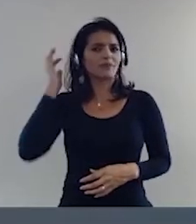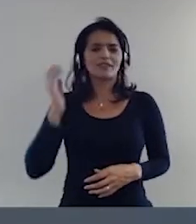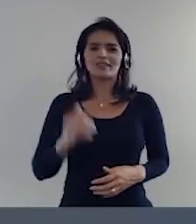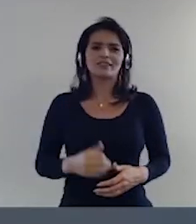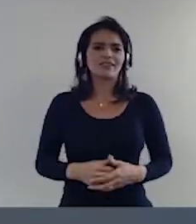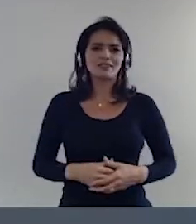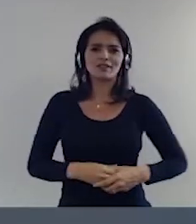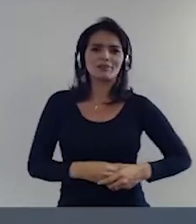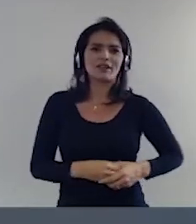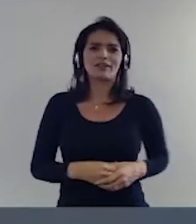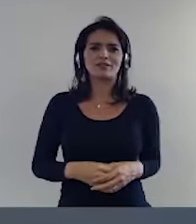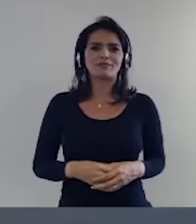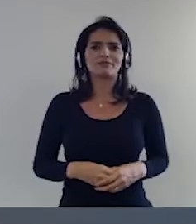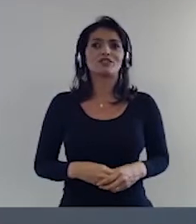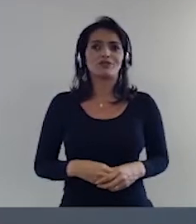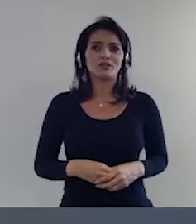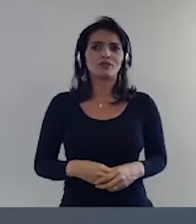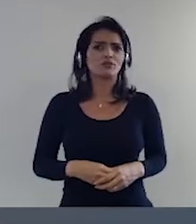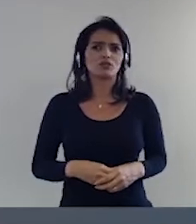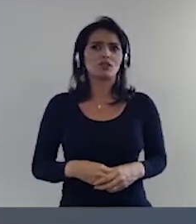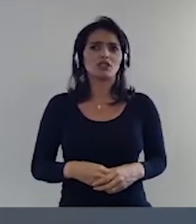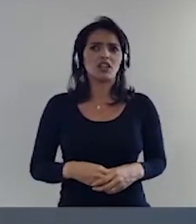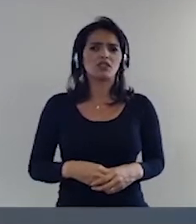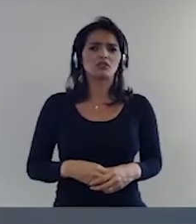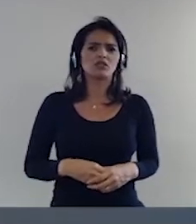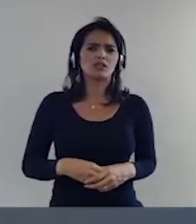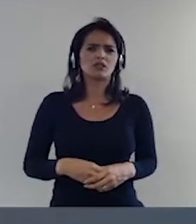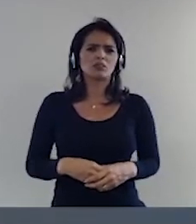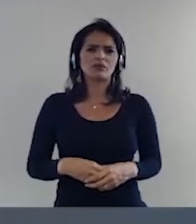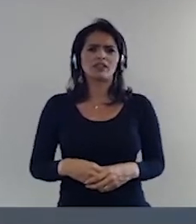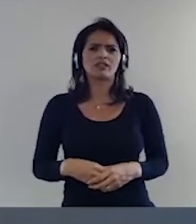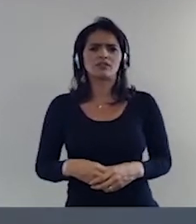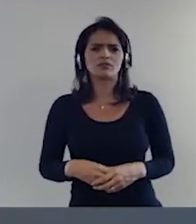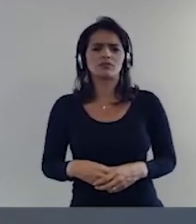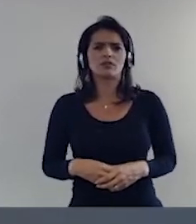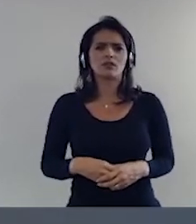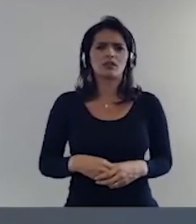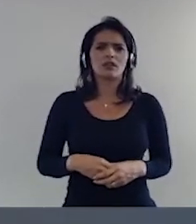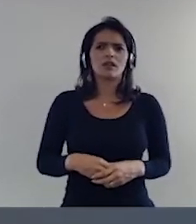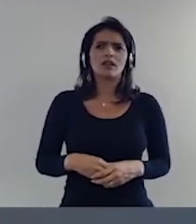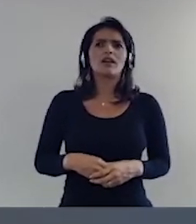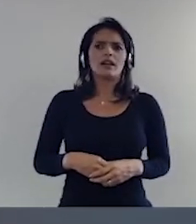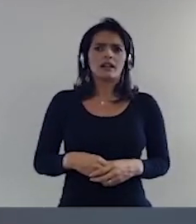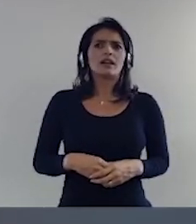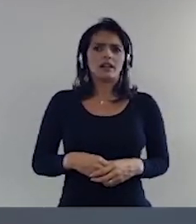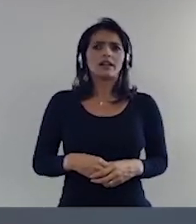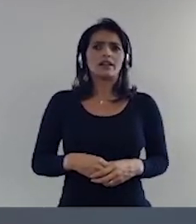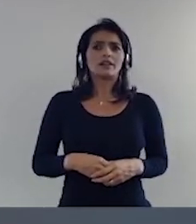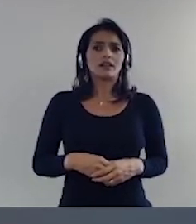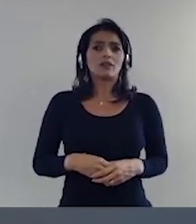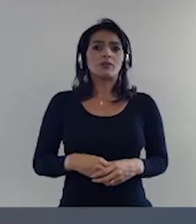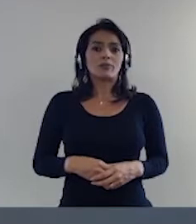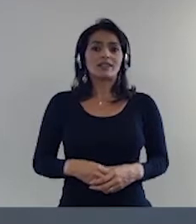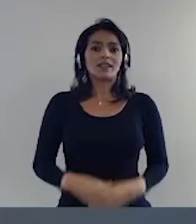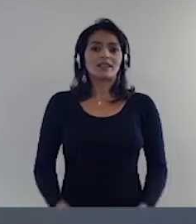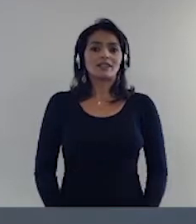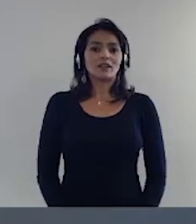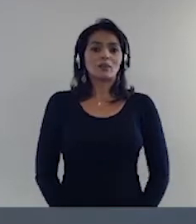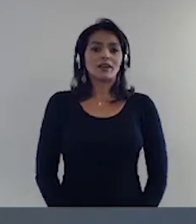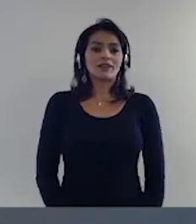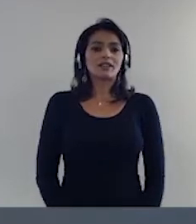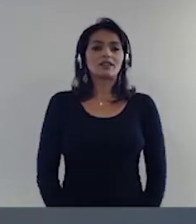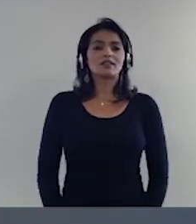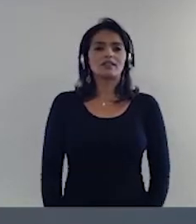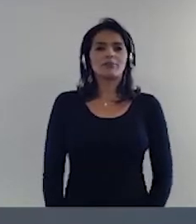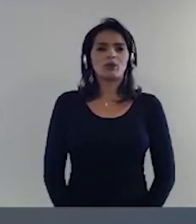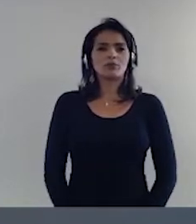circunstâncias existentes quando da celebração de um determinado contrato. Um problema bastante antigo, se nós formos fazer um histórico das